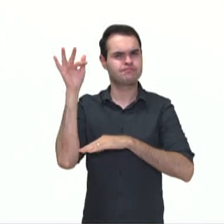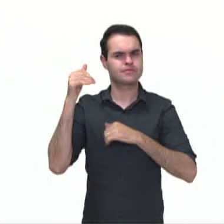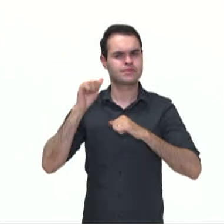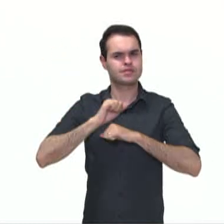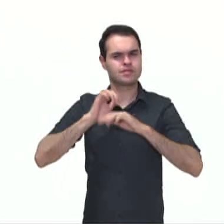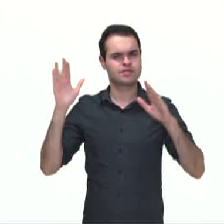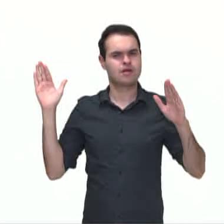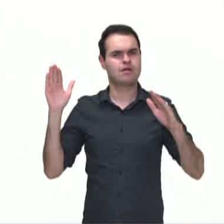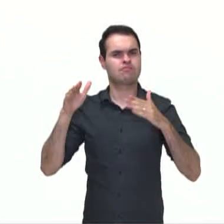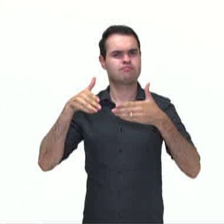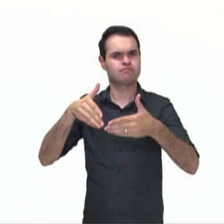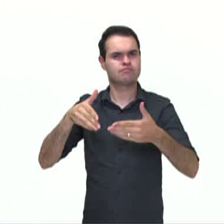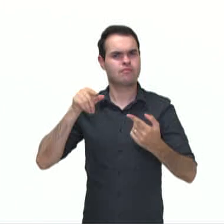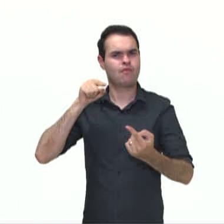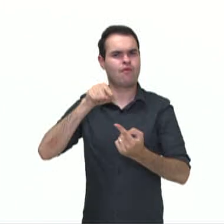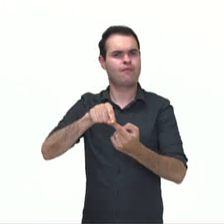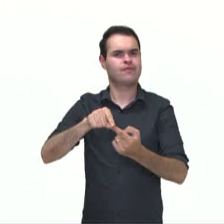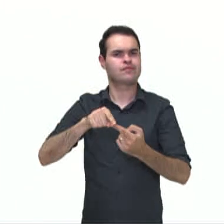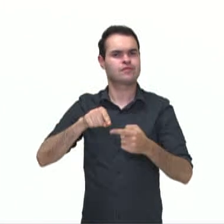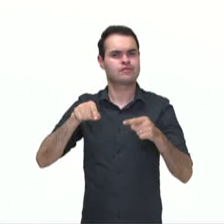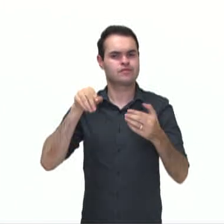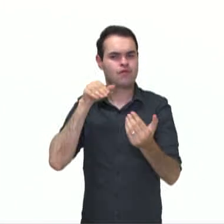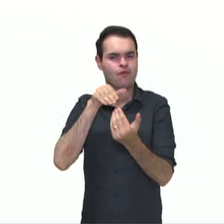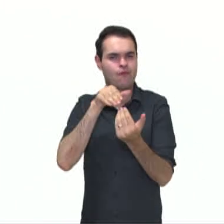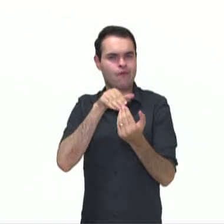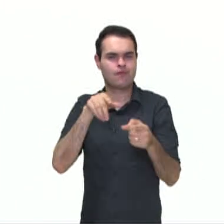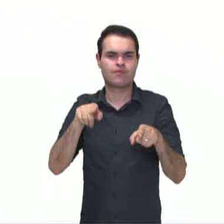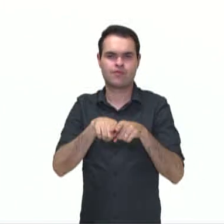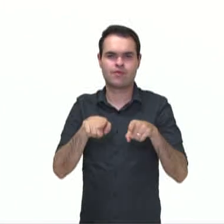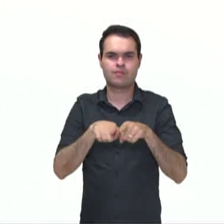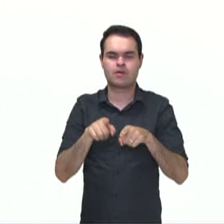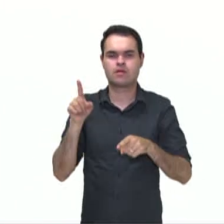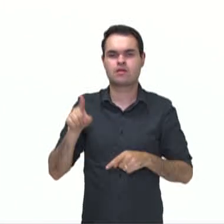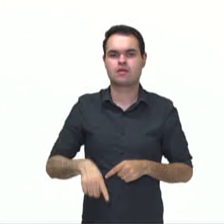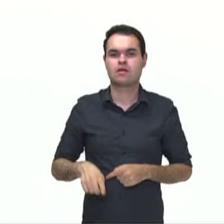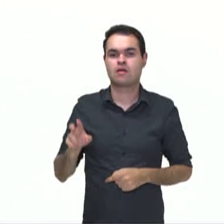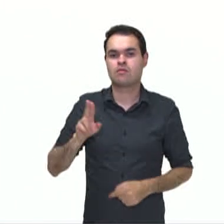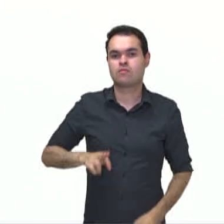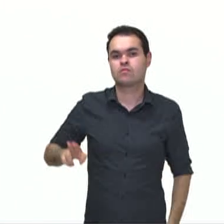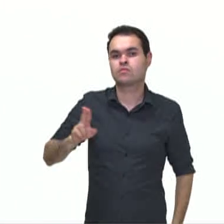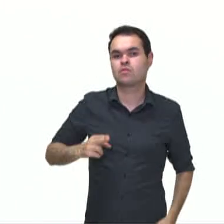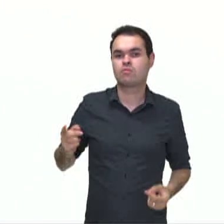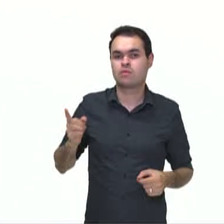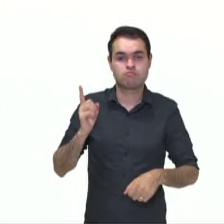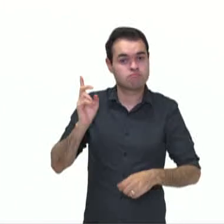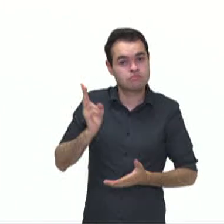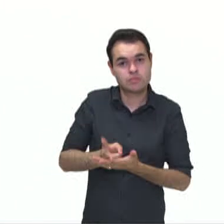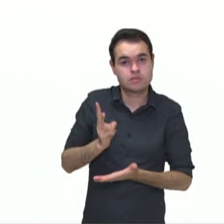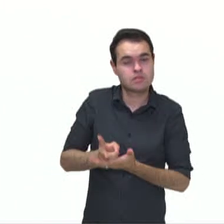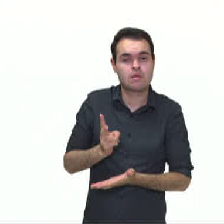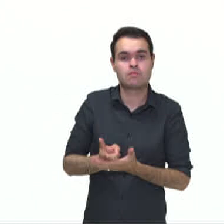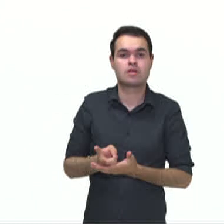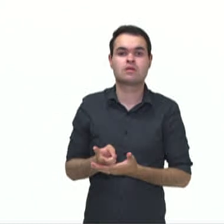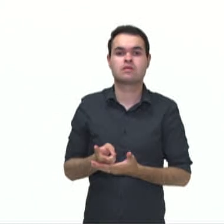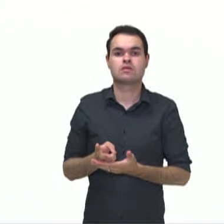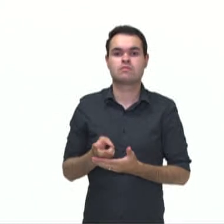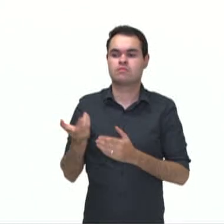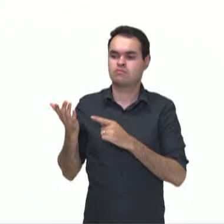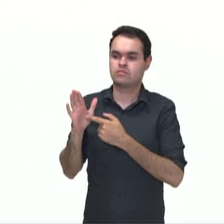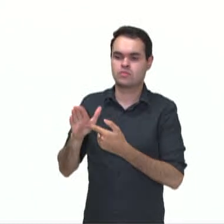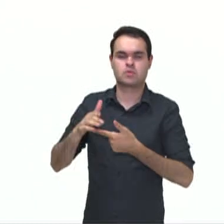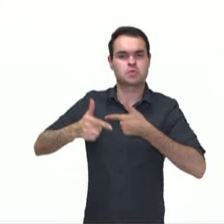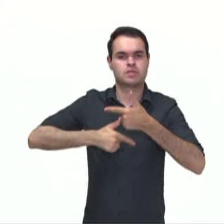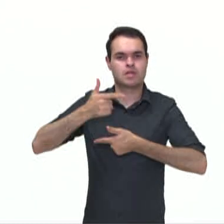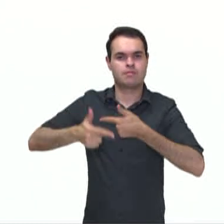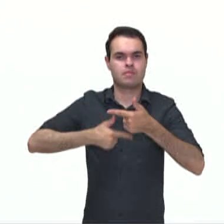clara, objetiva e coerente. Utilizamos a oratória o tempo todo, seja para apresentar um